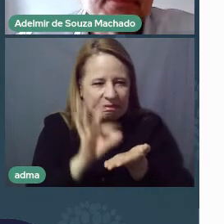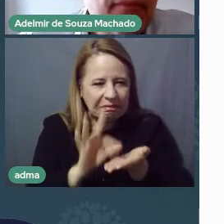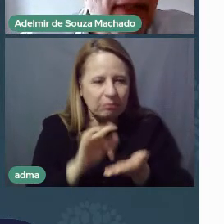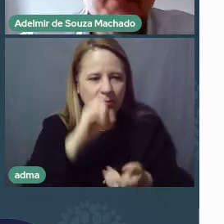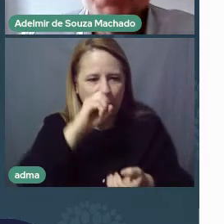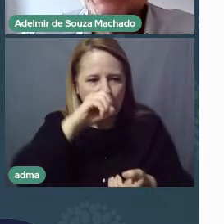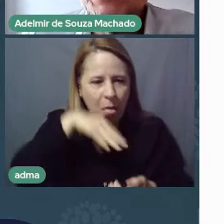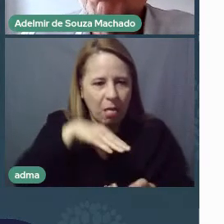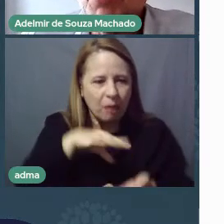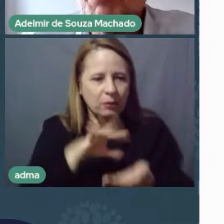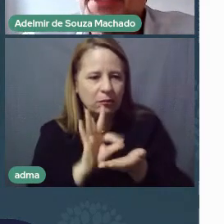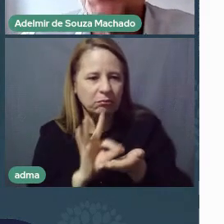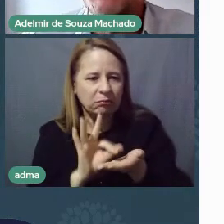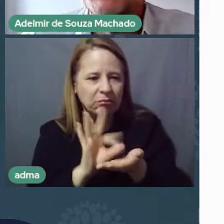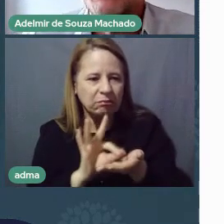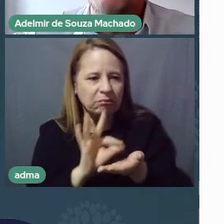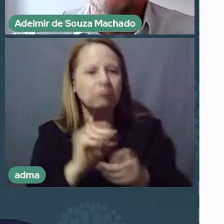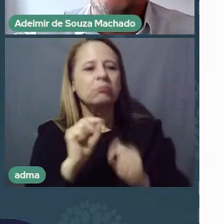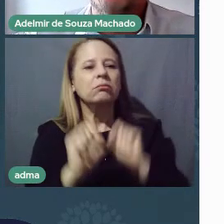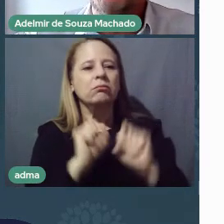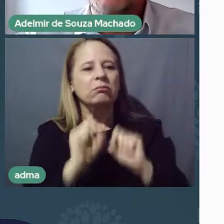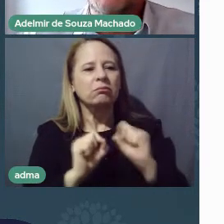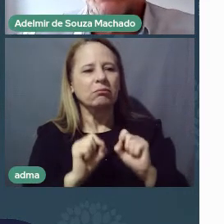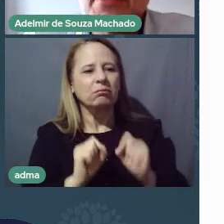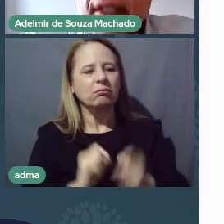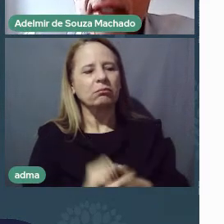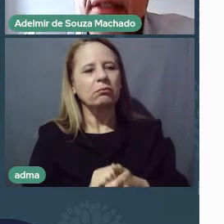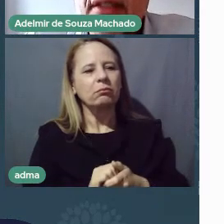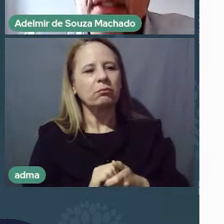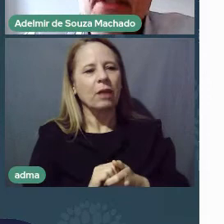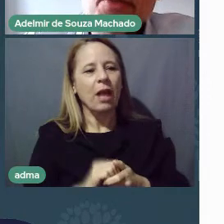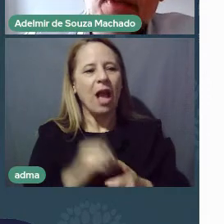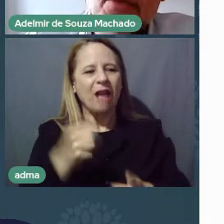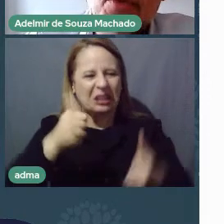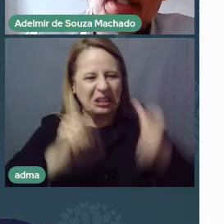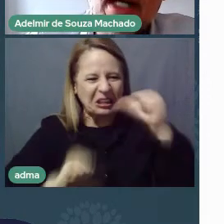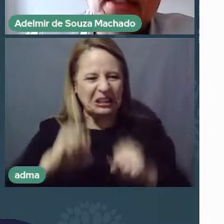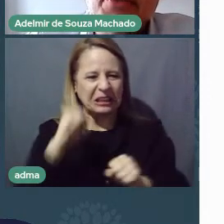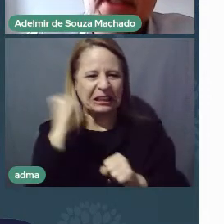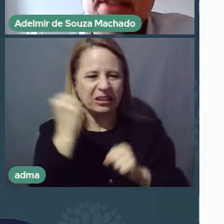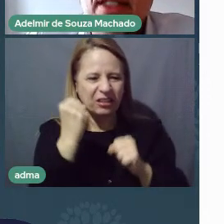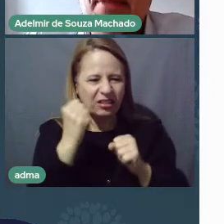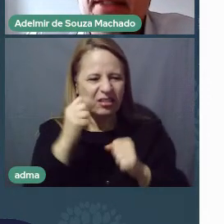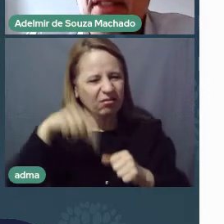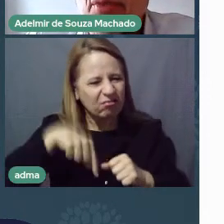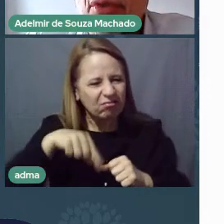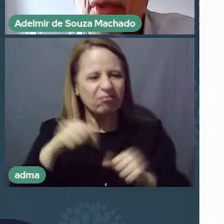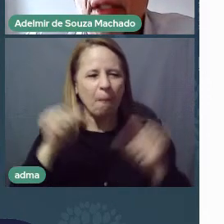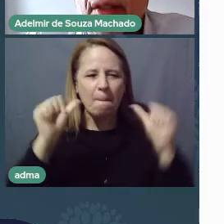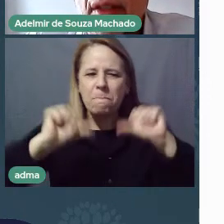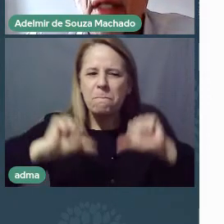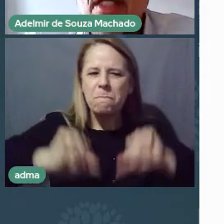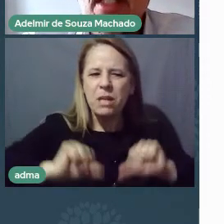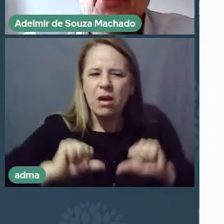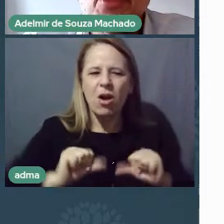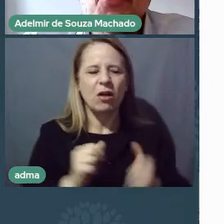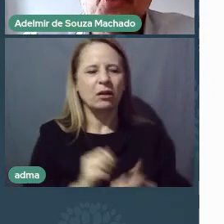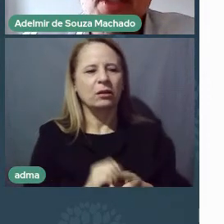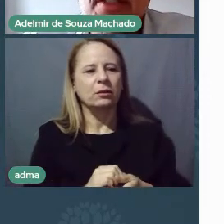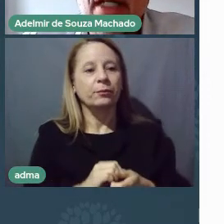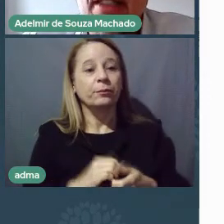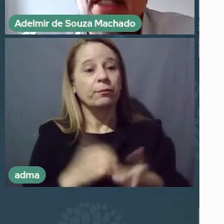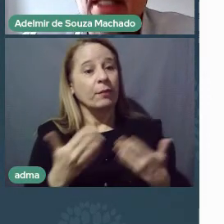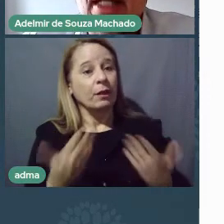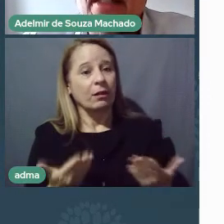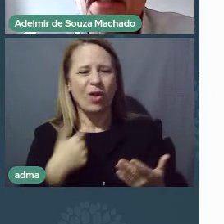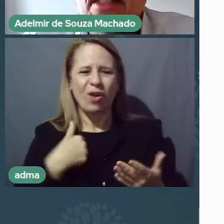abundante, principalmente durante as crises, e isso faz com que haja uma exacerbação muito grande. Eu não